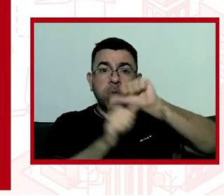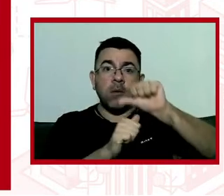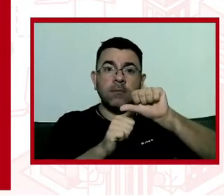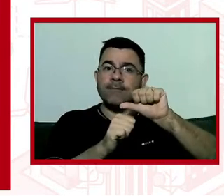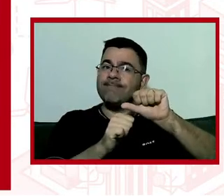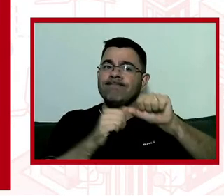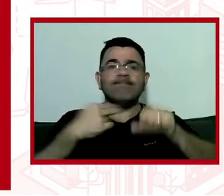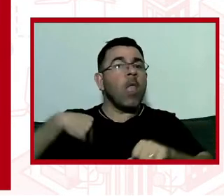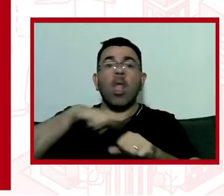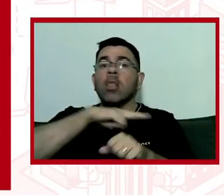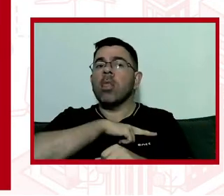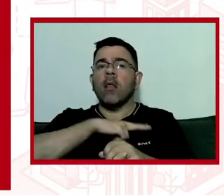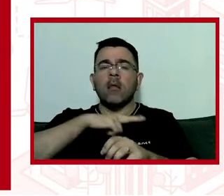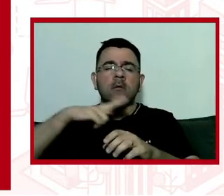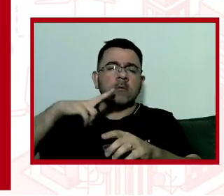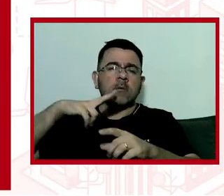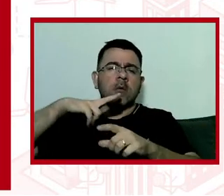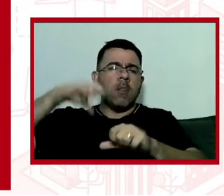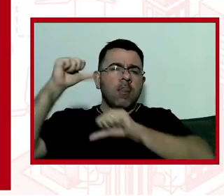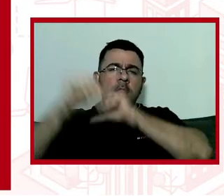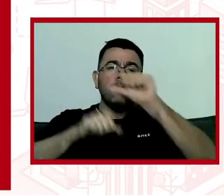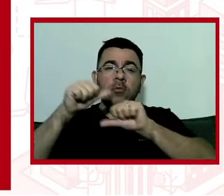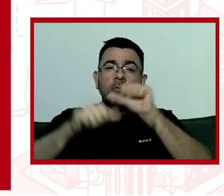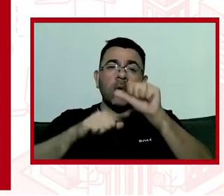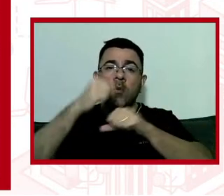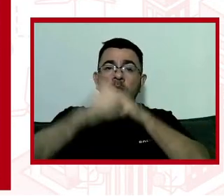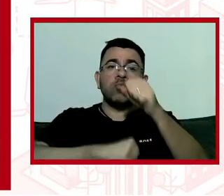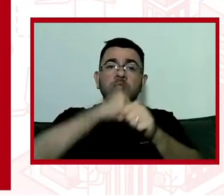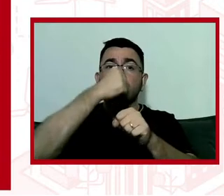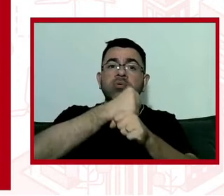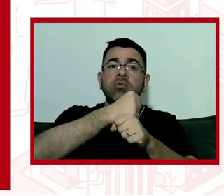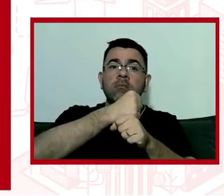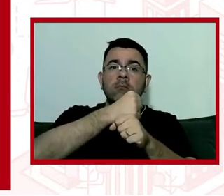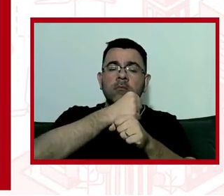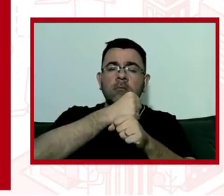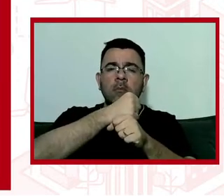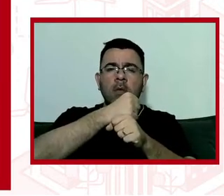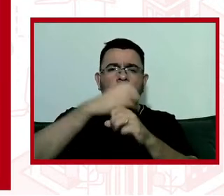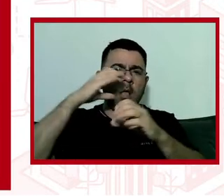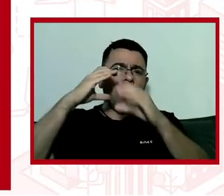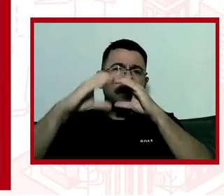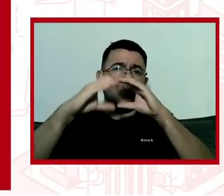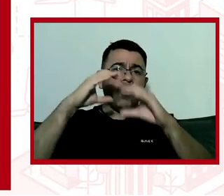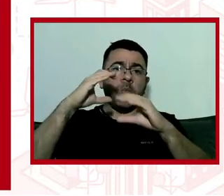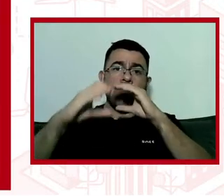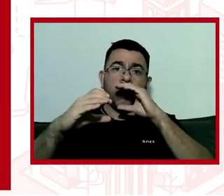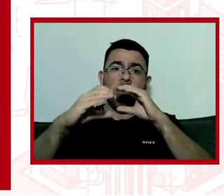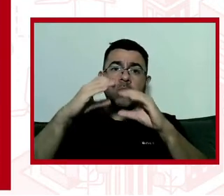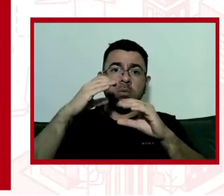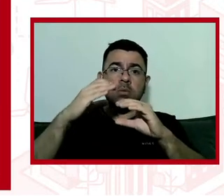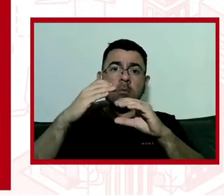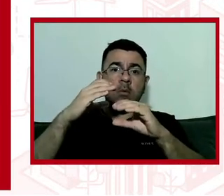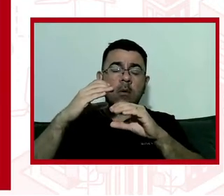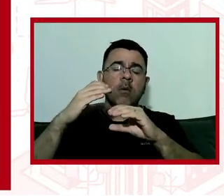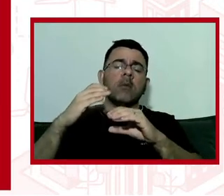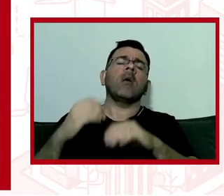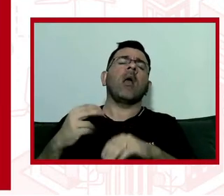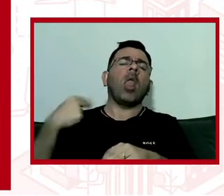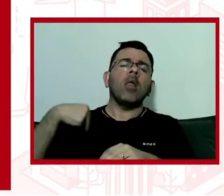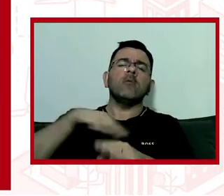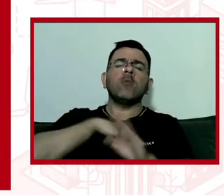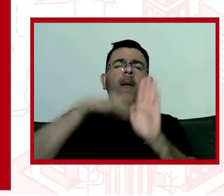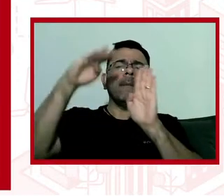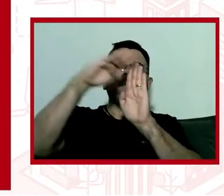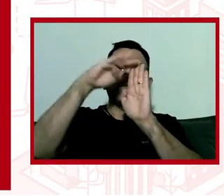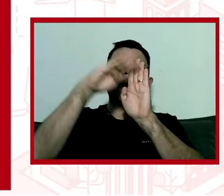criar um escritório de gestão de projetos onde a gente saiu mapeando todos eh de processos na verdade escritório de Gestão de Processos